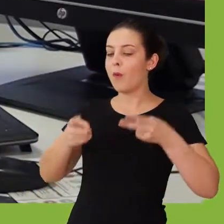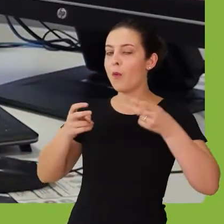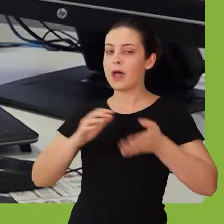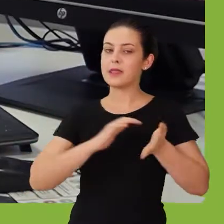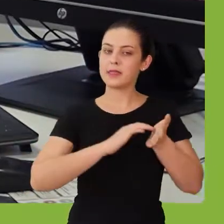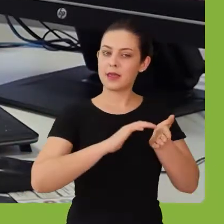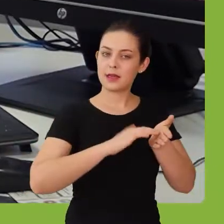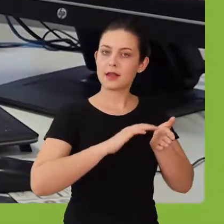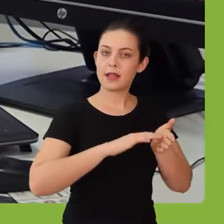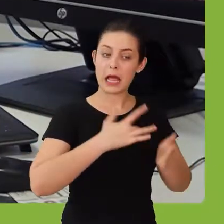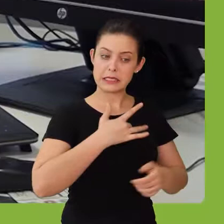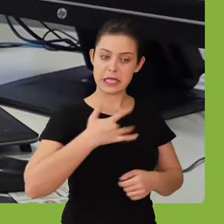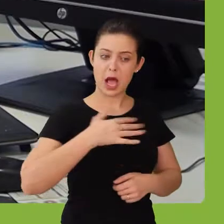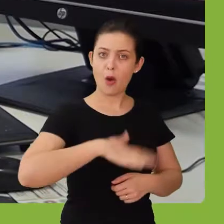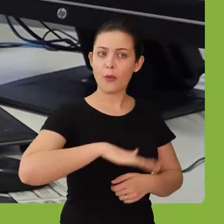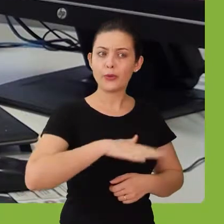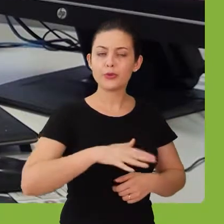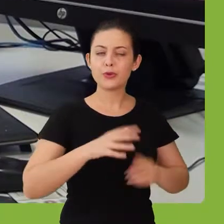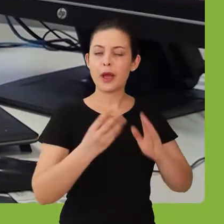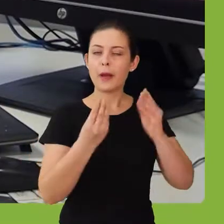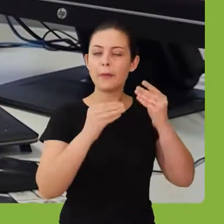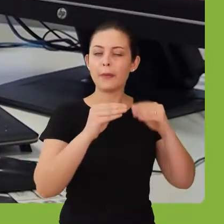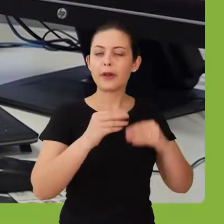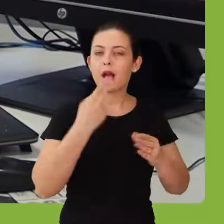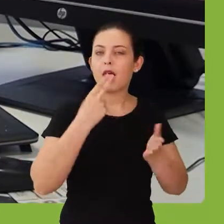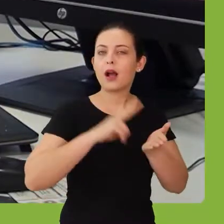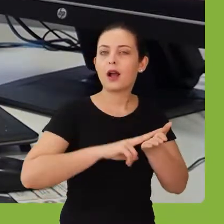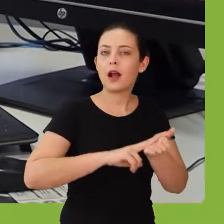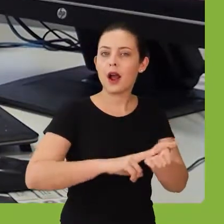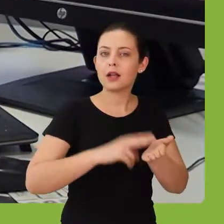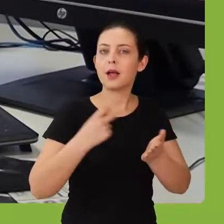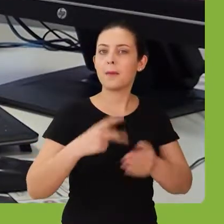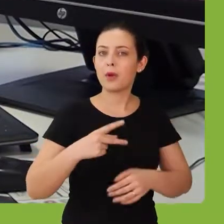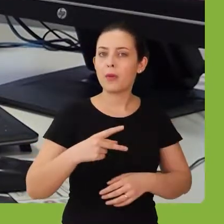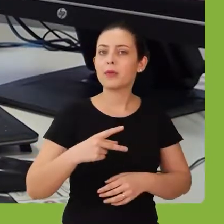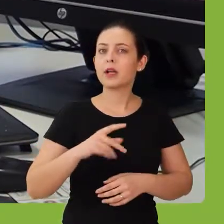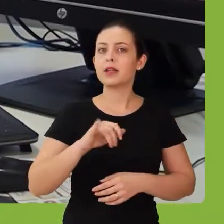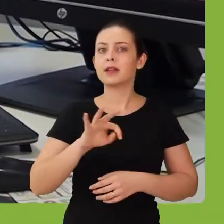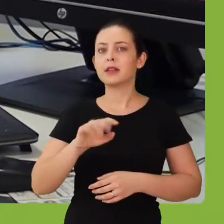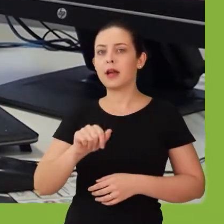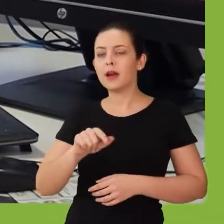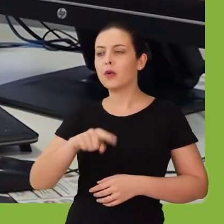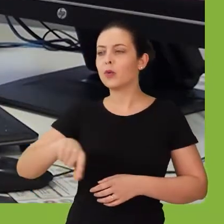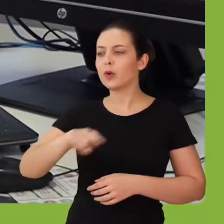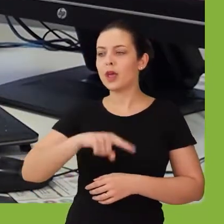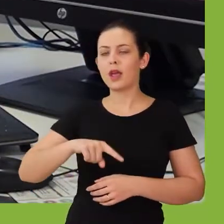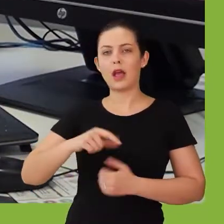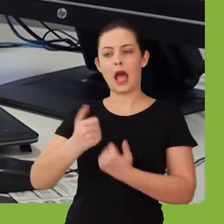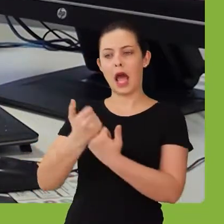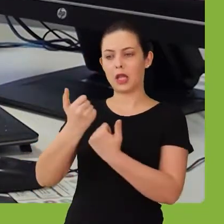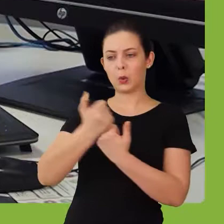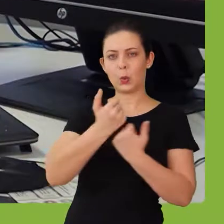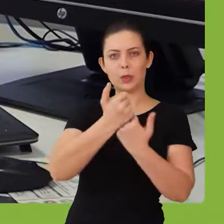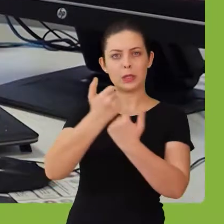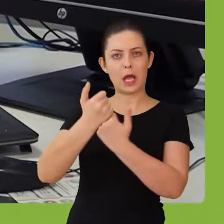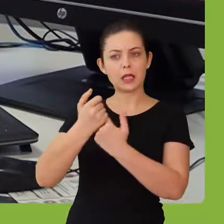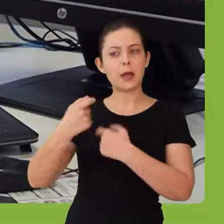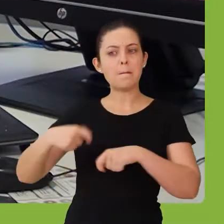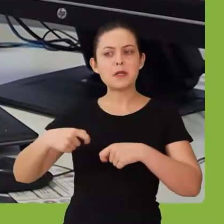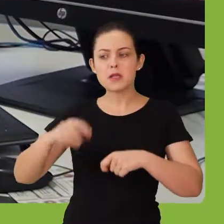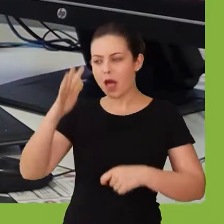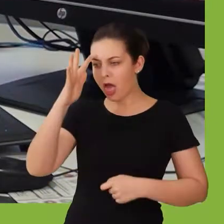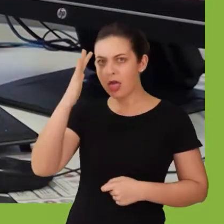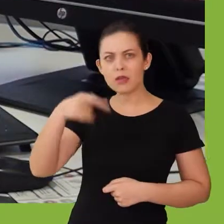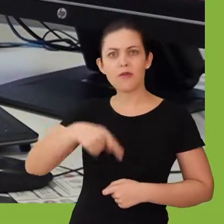municipais de saúde publicaram uma carta chamada carta de itá para que as autoridades adotassem alguma providência